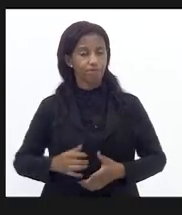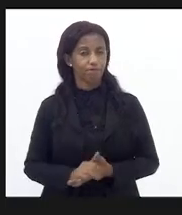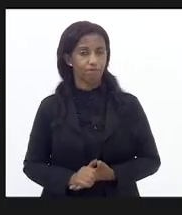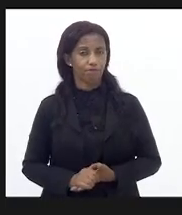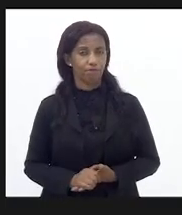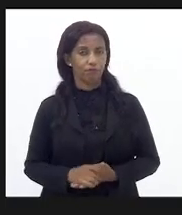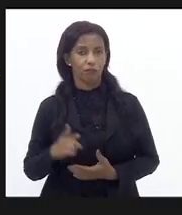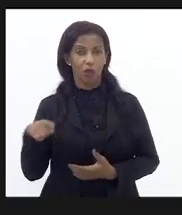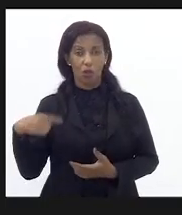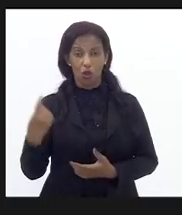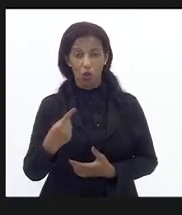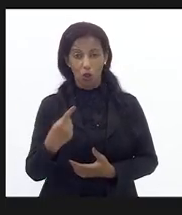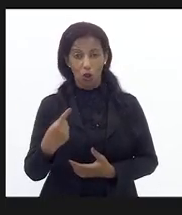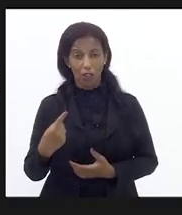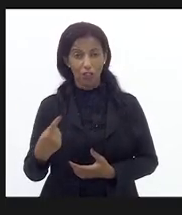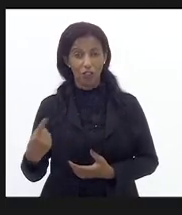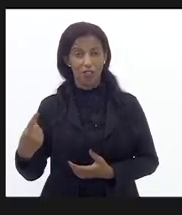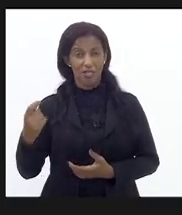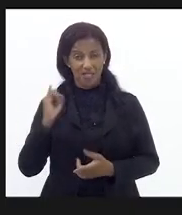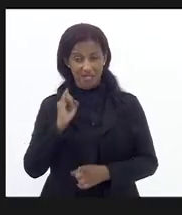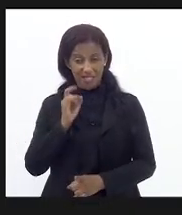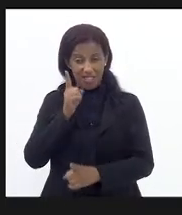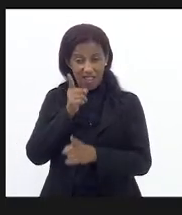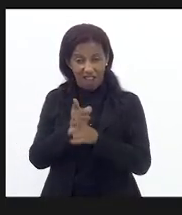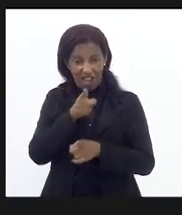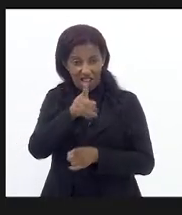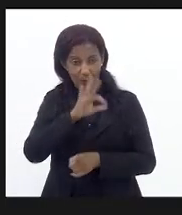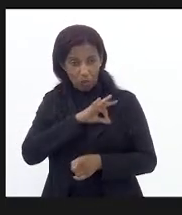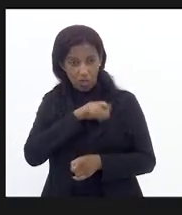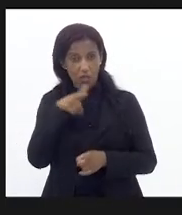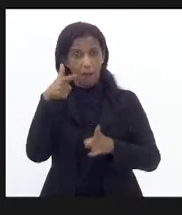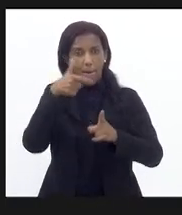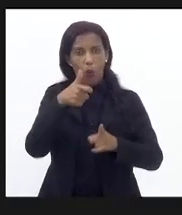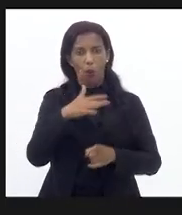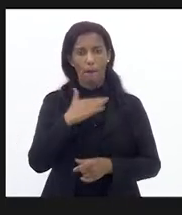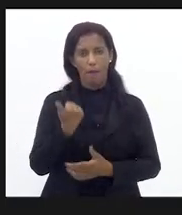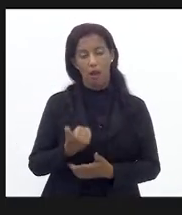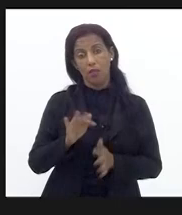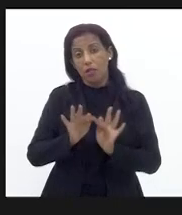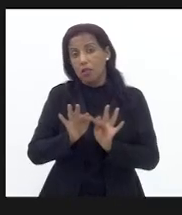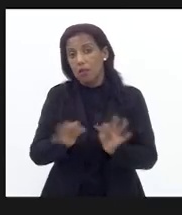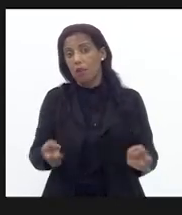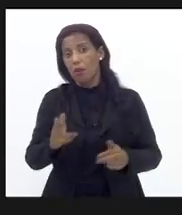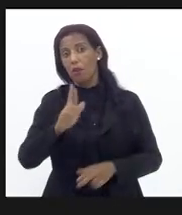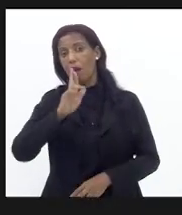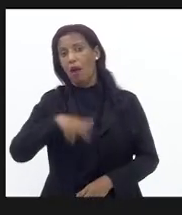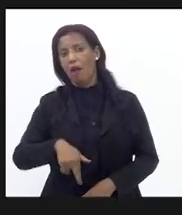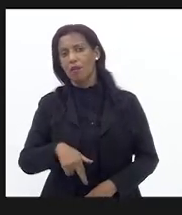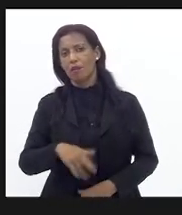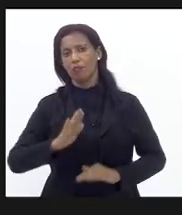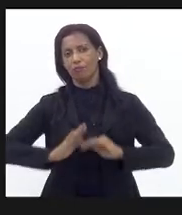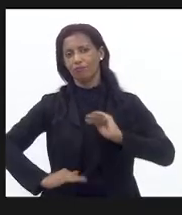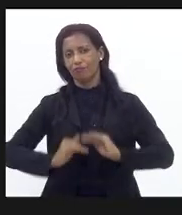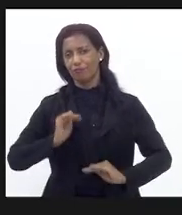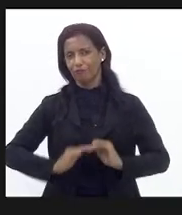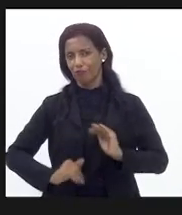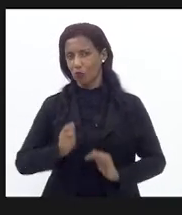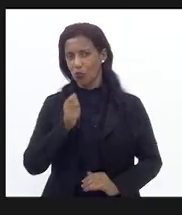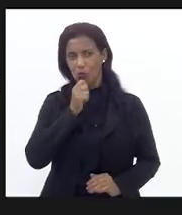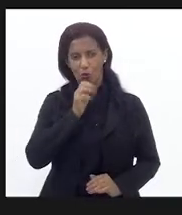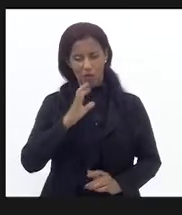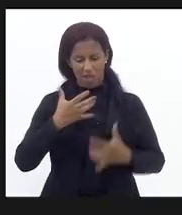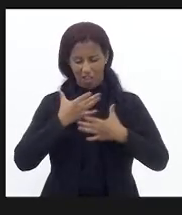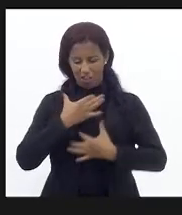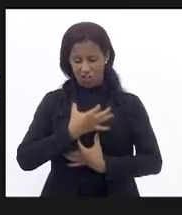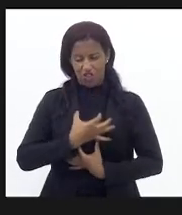nós somos casados mortos de uma tornament simplesmente em razão da nossa função não há distinção entre